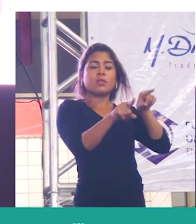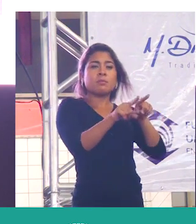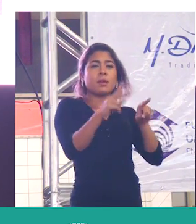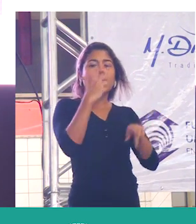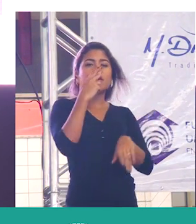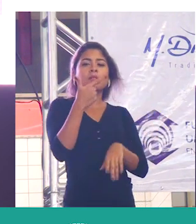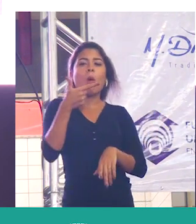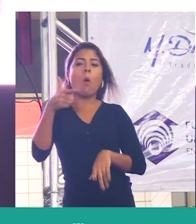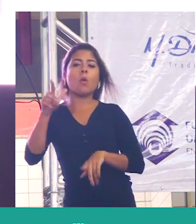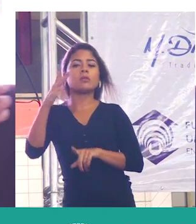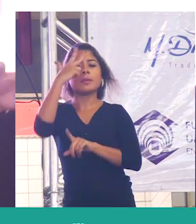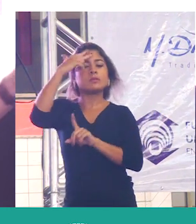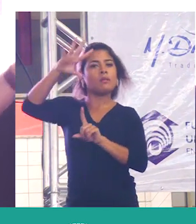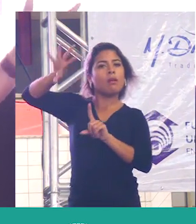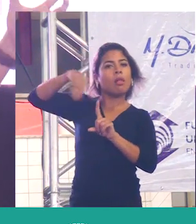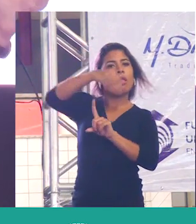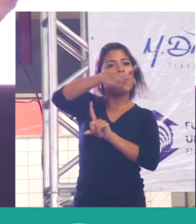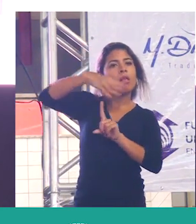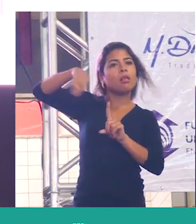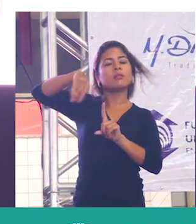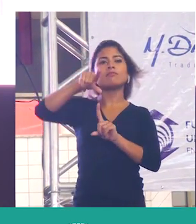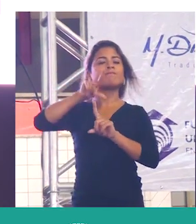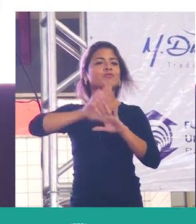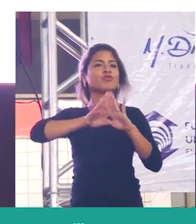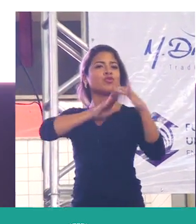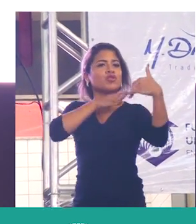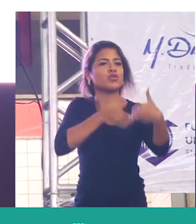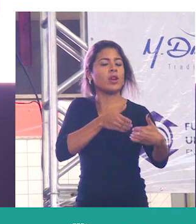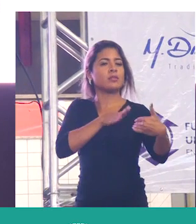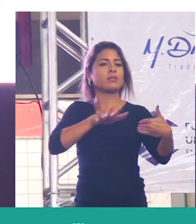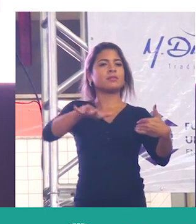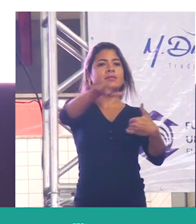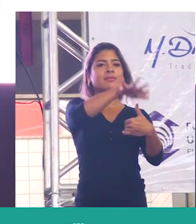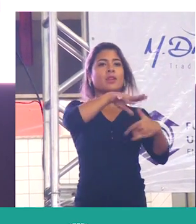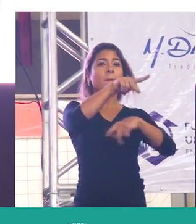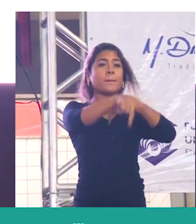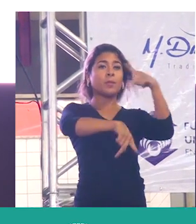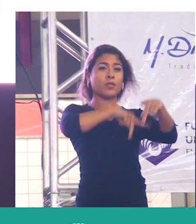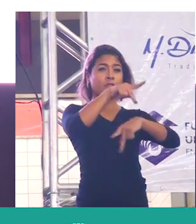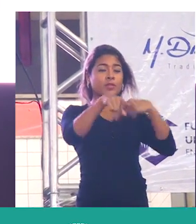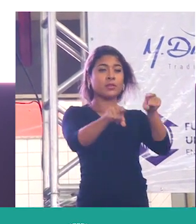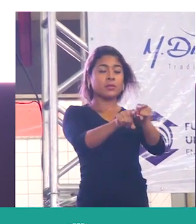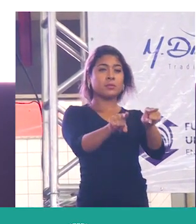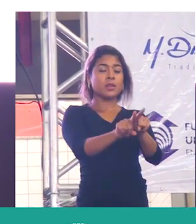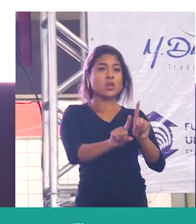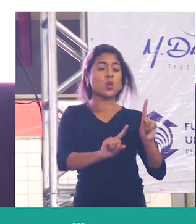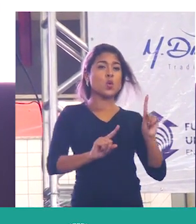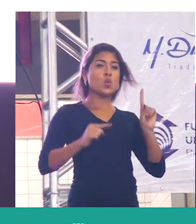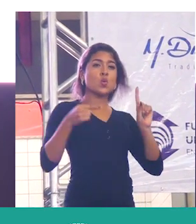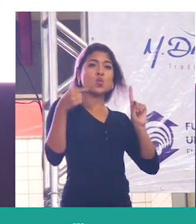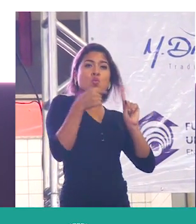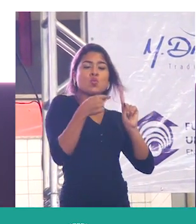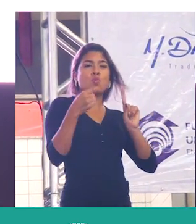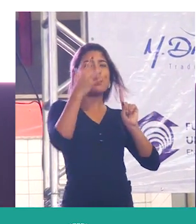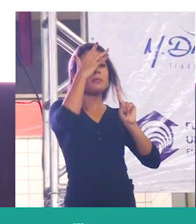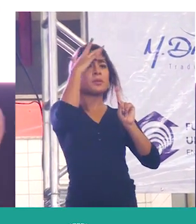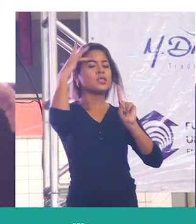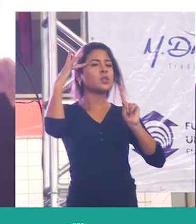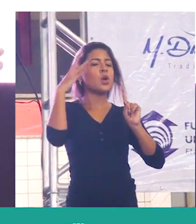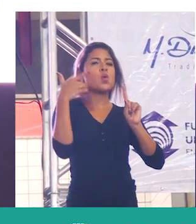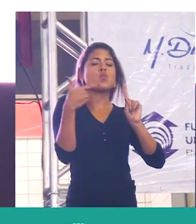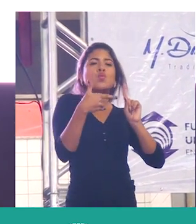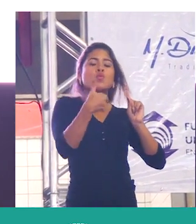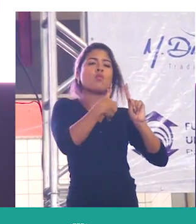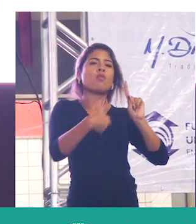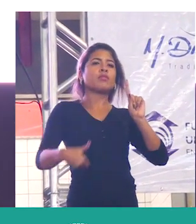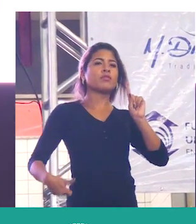intermediários, são governos que personificam em uma pessoa, em um governante,